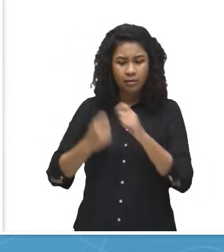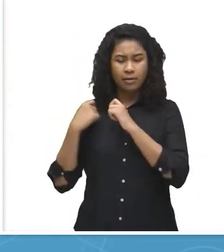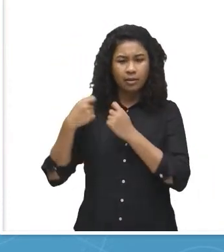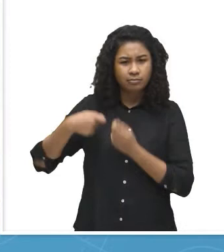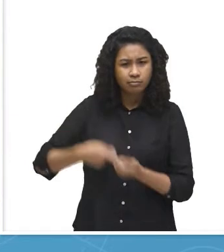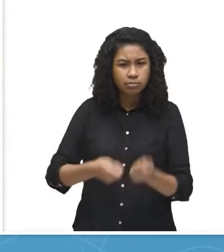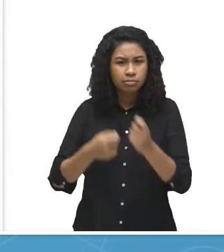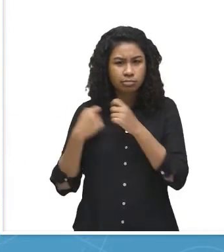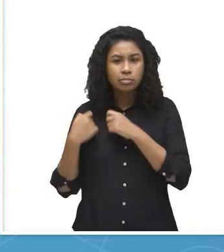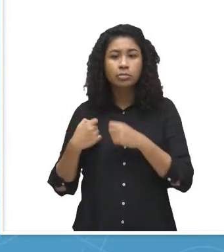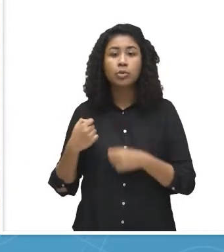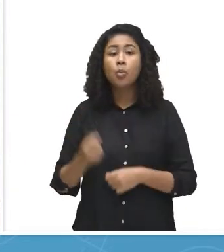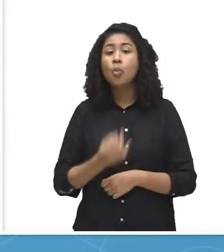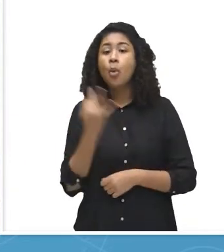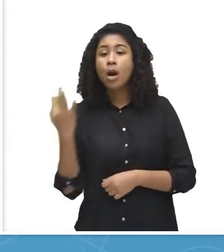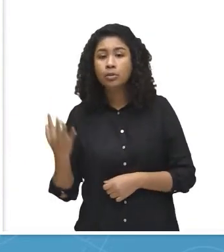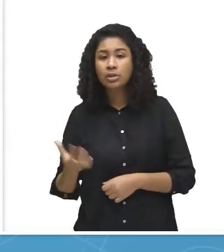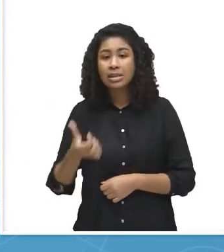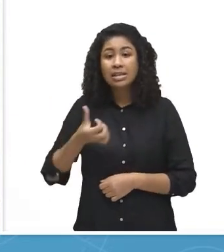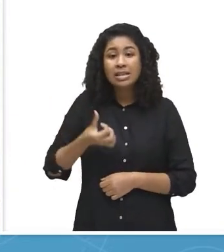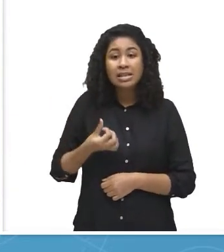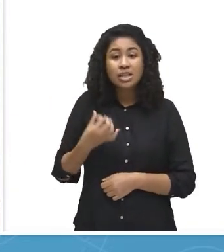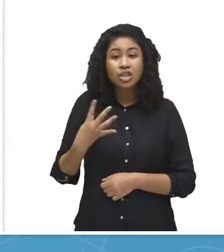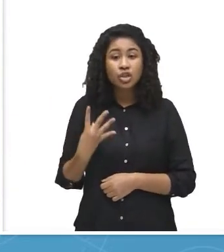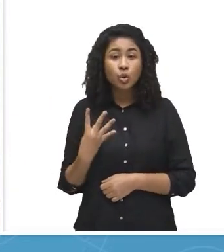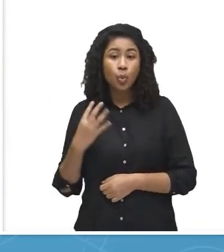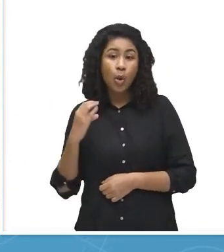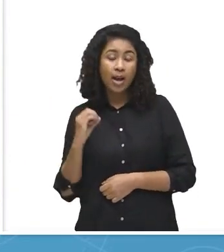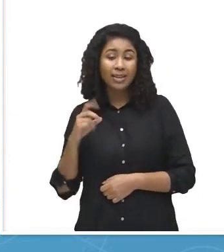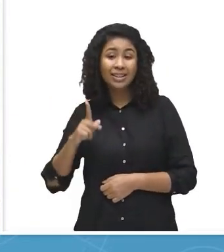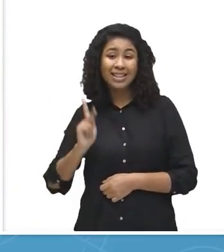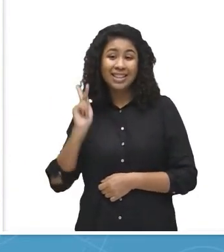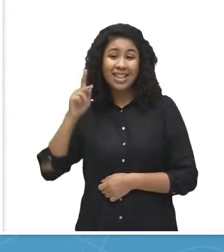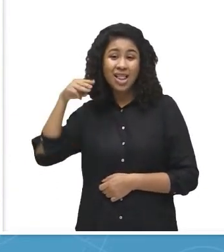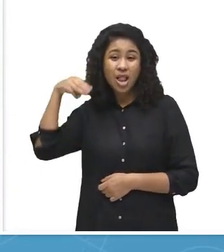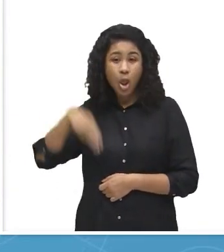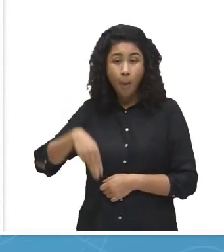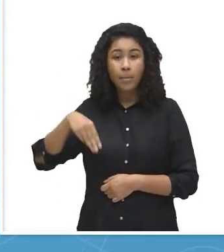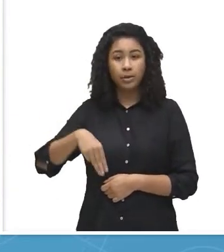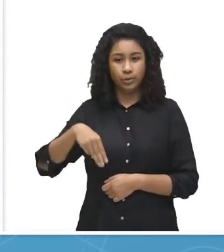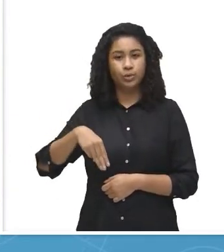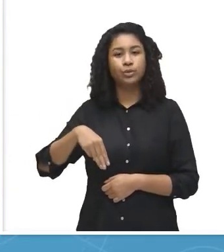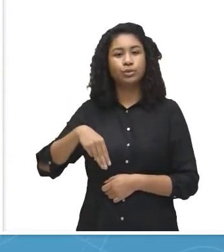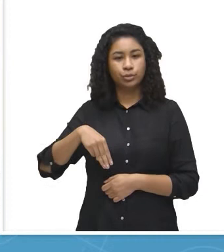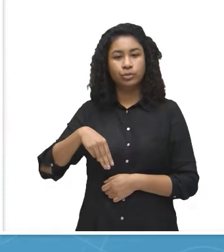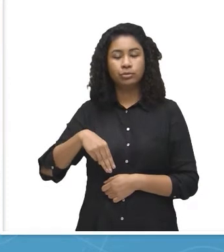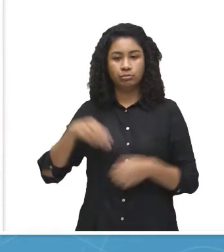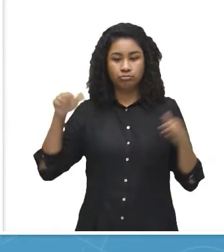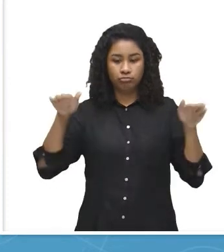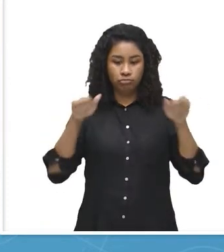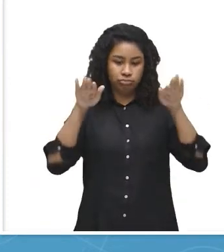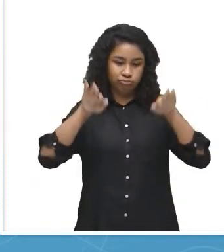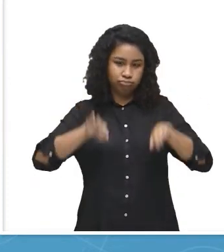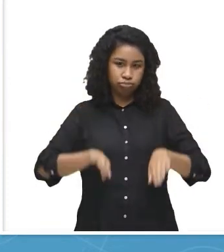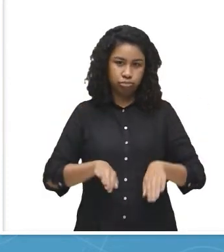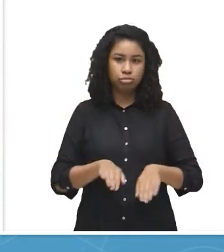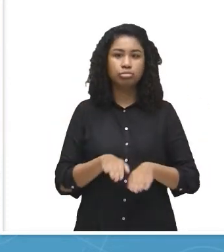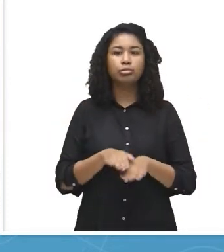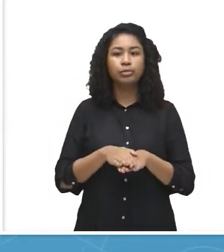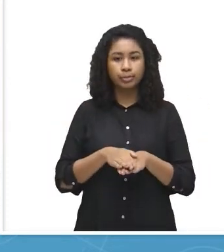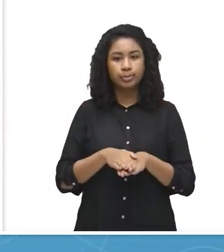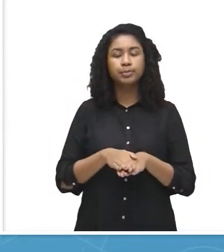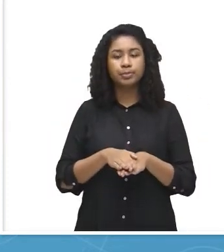640 quilômetros de trincheiras, uma guerra estática. Daqui a pouco a gente vai estudar sobre a Segunda